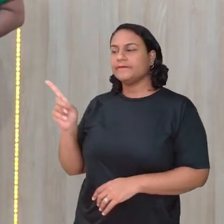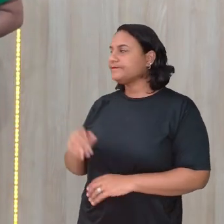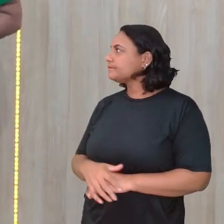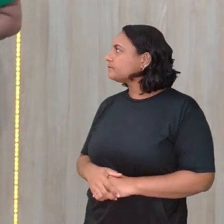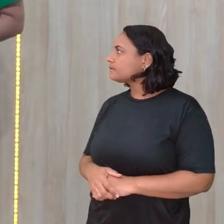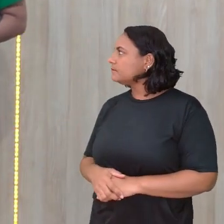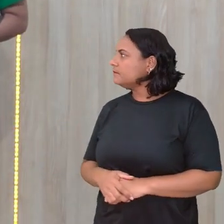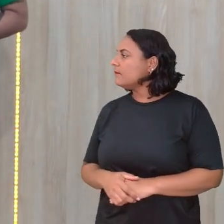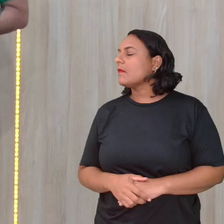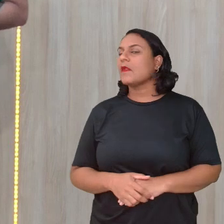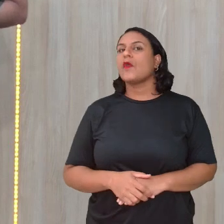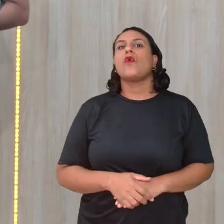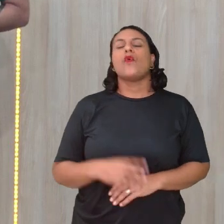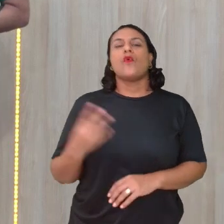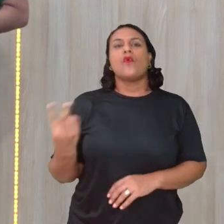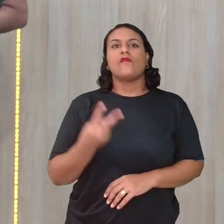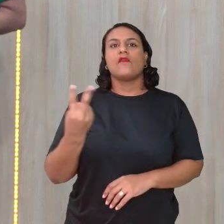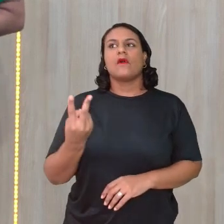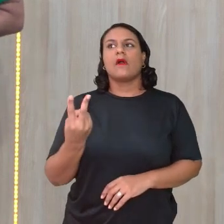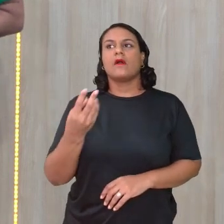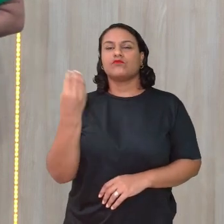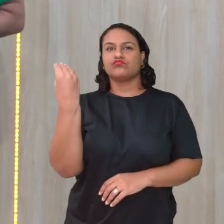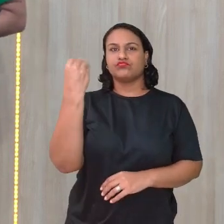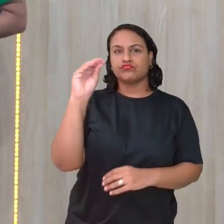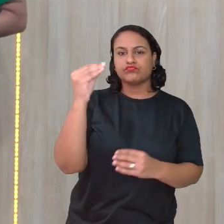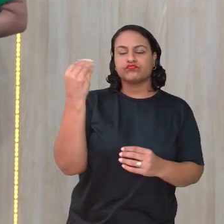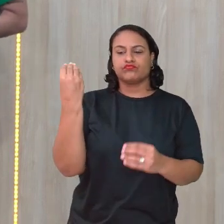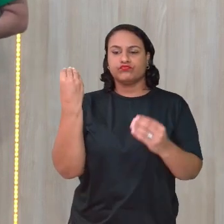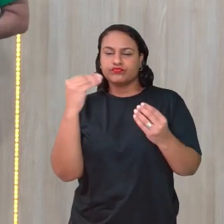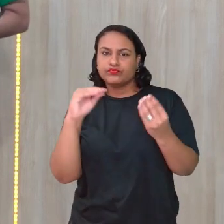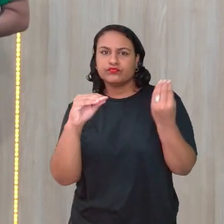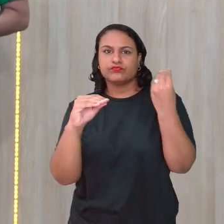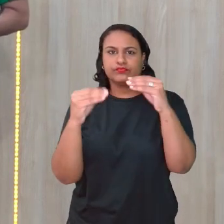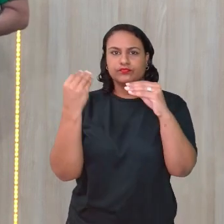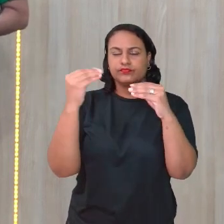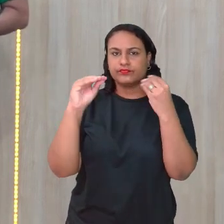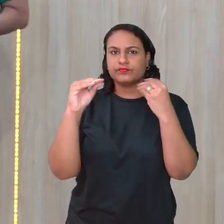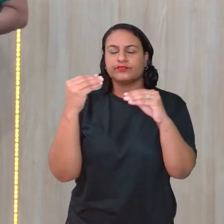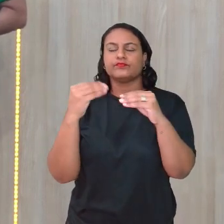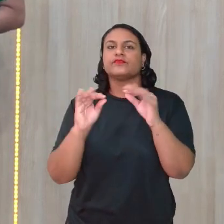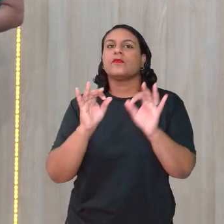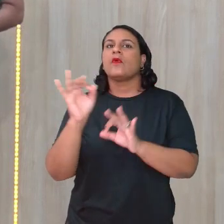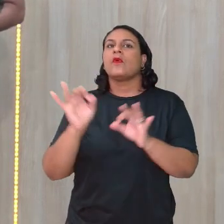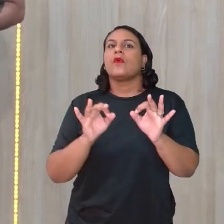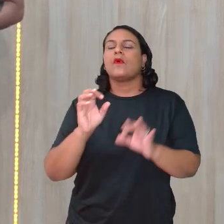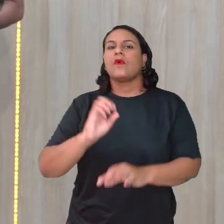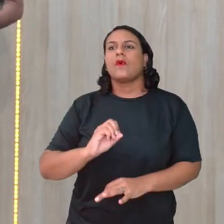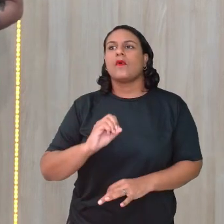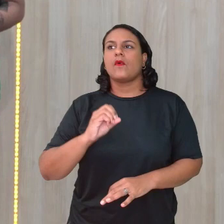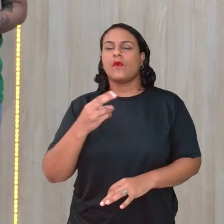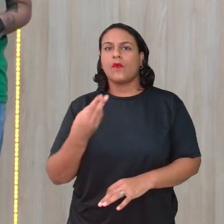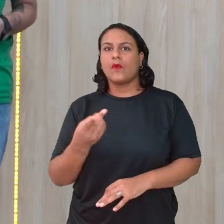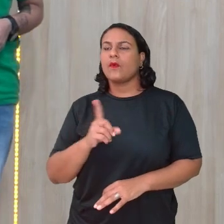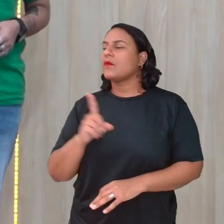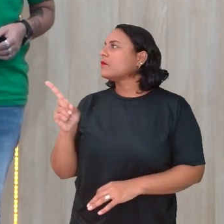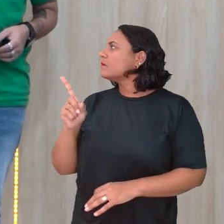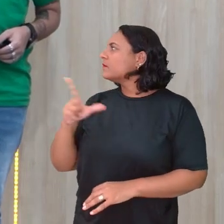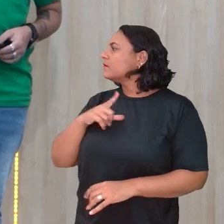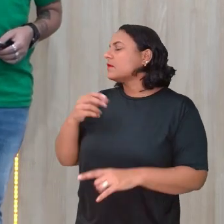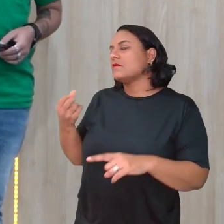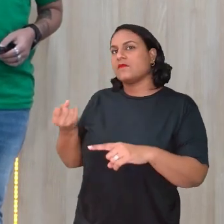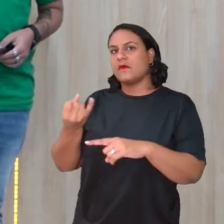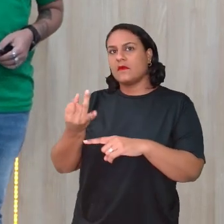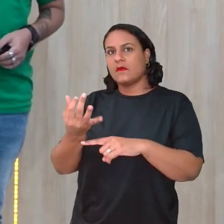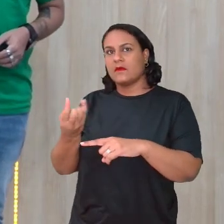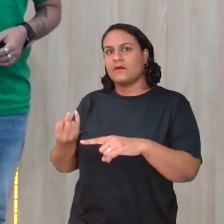colocar esses valores aqui no lugar de casos favoráveis e de casos possíveis, eu trocar por 1 e 4, eu vou ter uma fração que